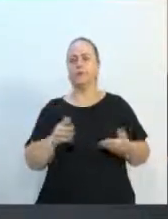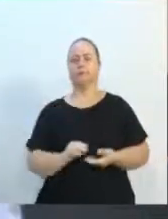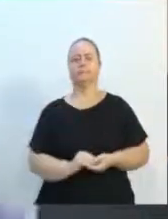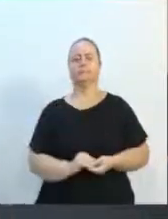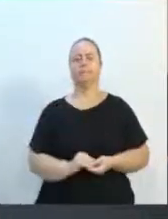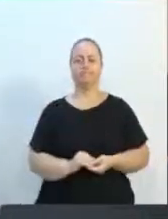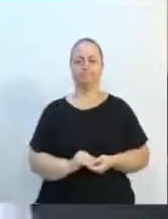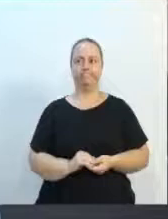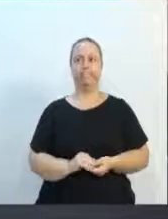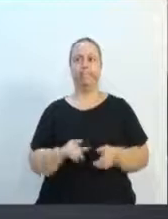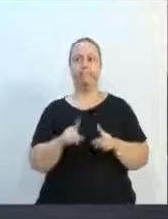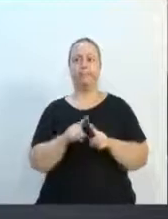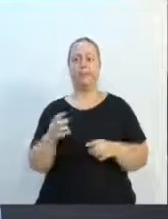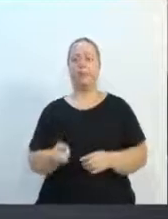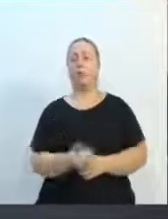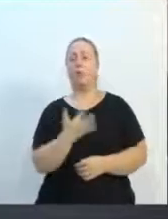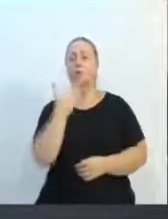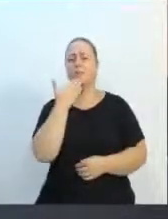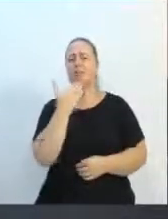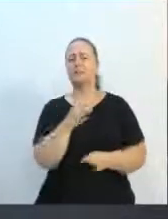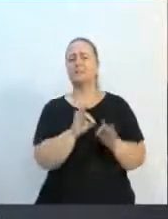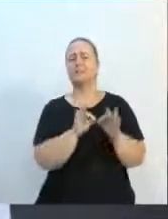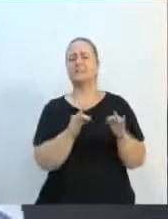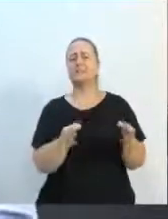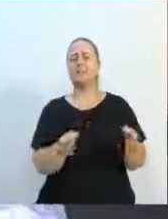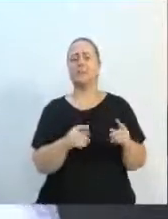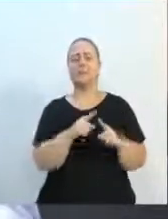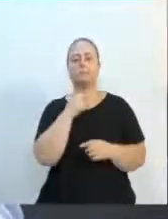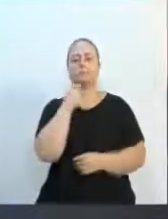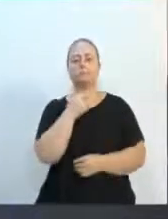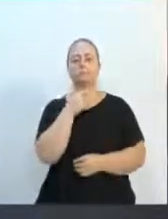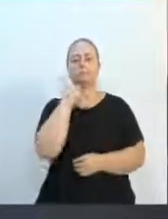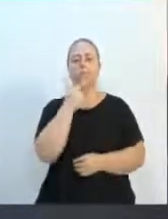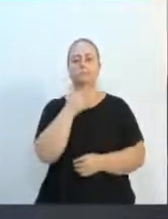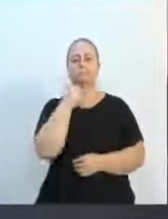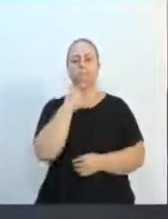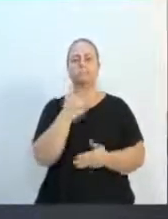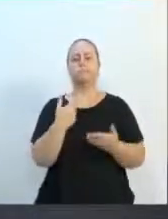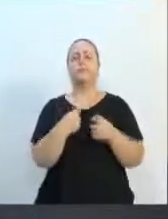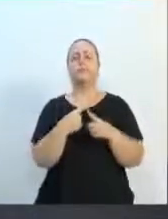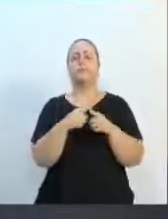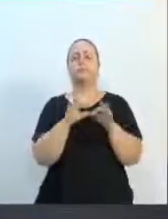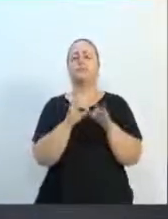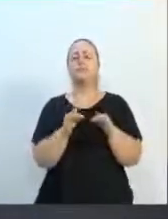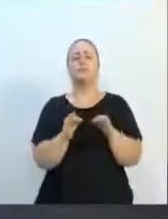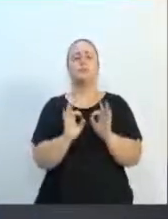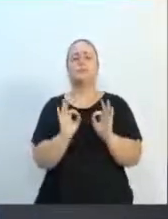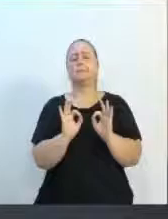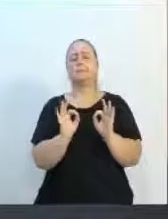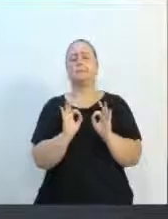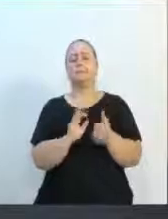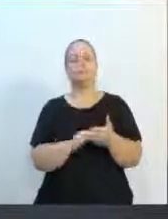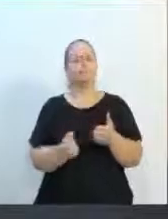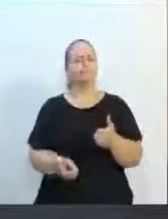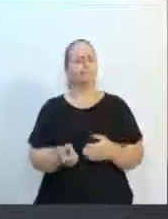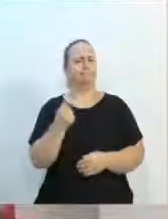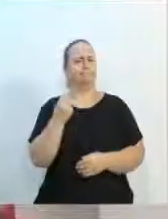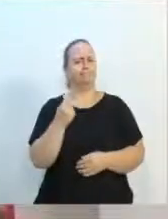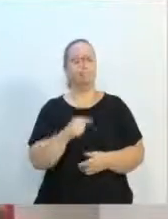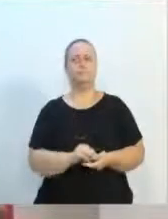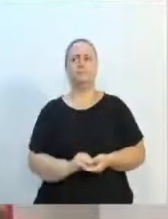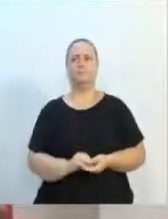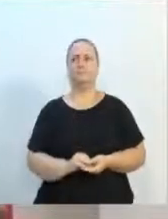fazendo pedidos simples e não conseguem por causa da demora de não conseguir pedidos bem simples, por causa disso. É um absurdo.